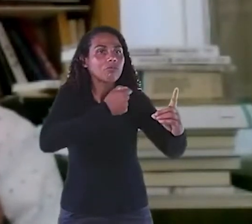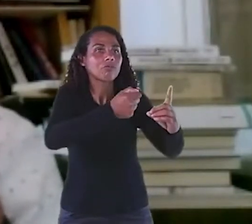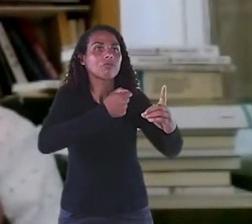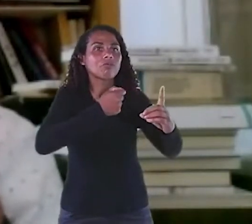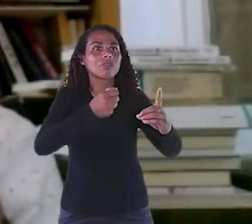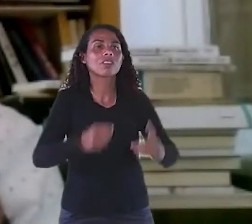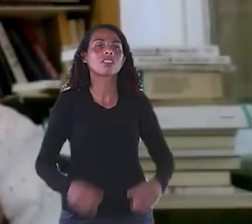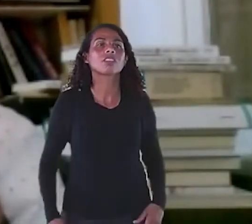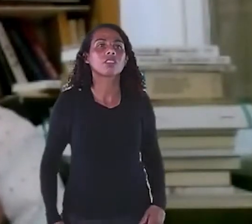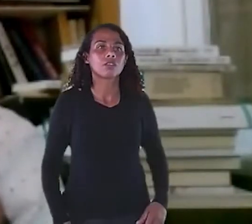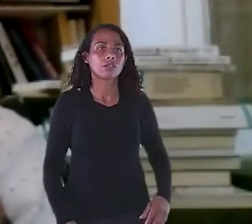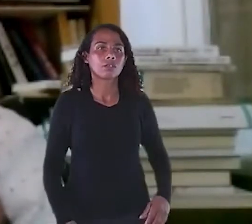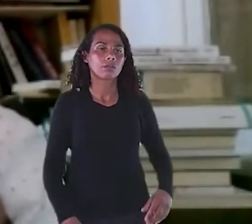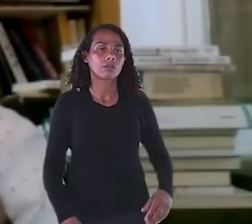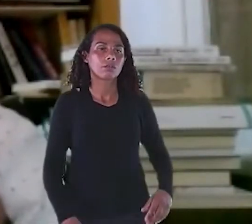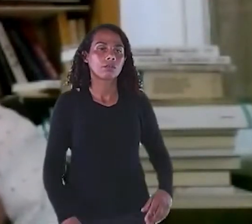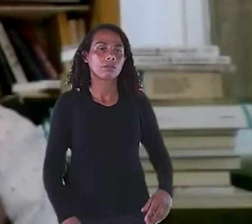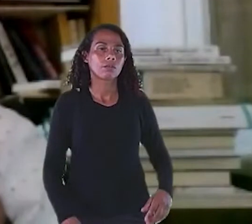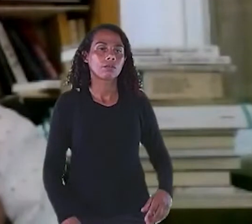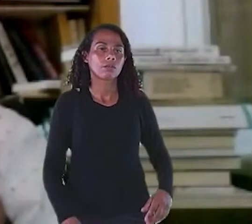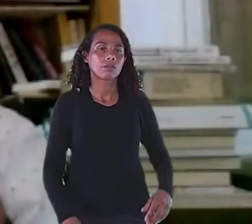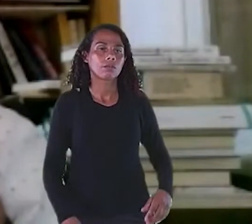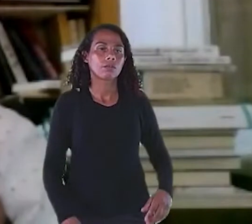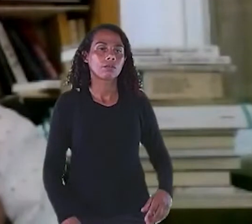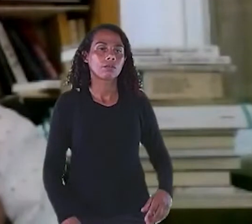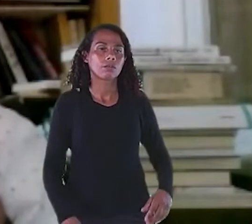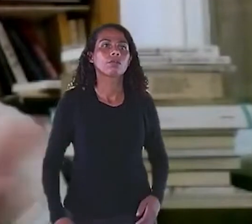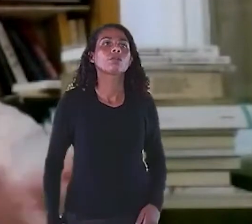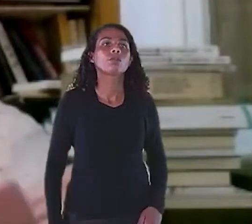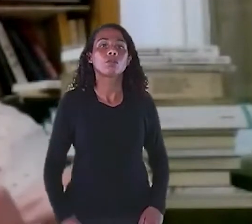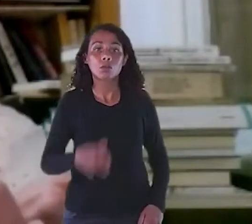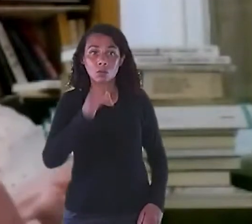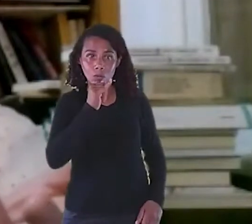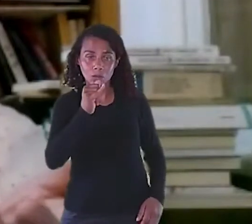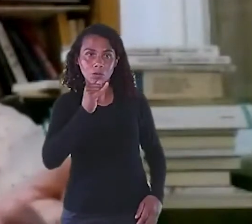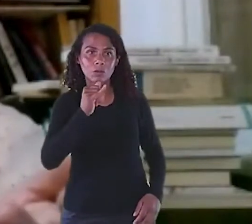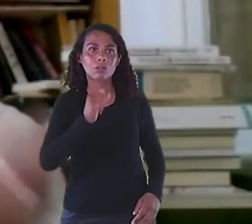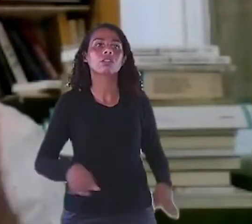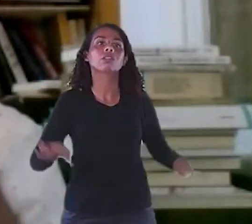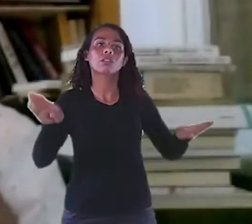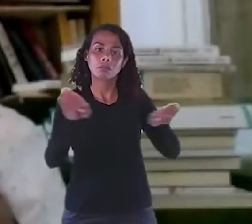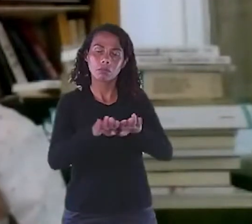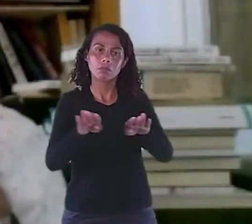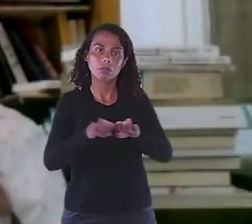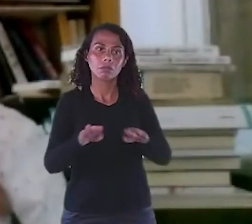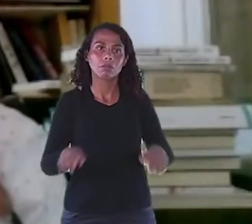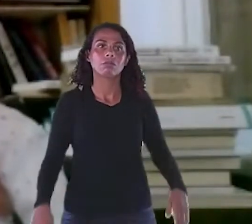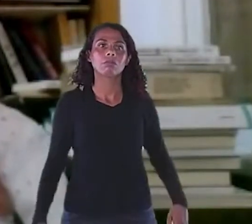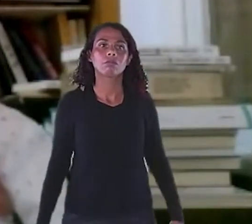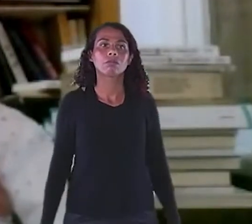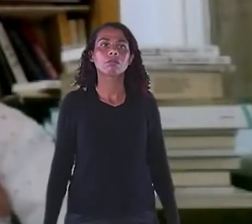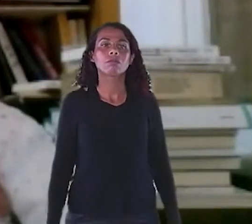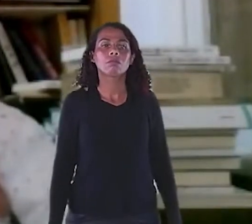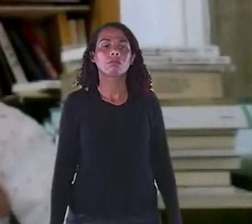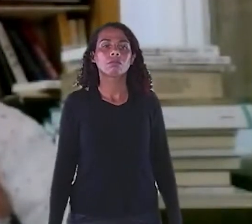traumatismo ucraniano, que foi o desastre da minha, talvez a